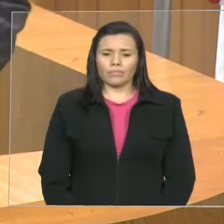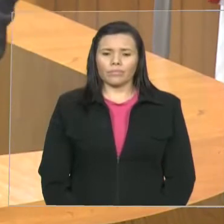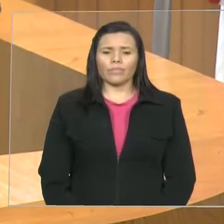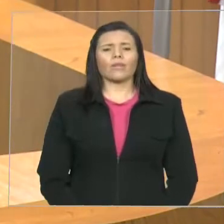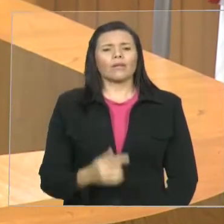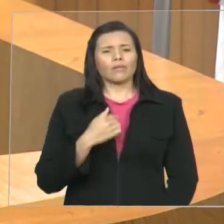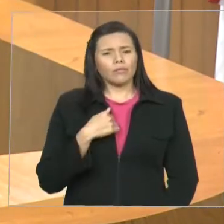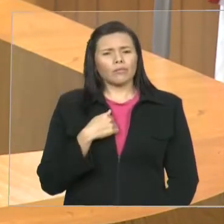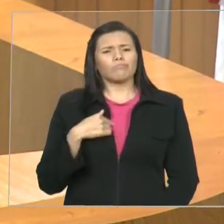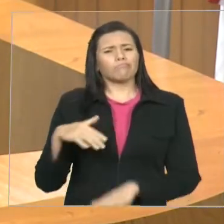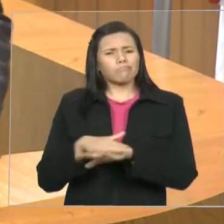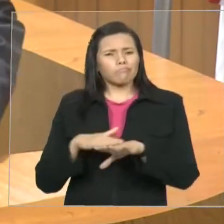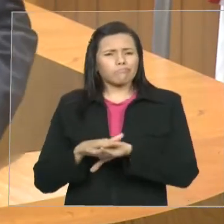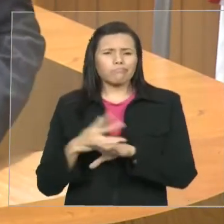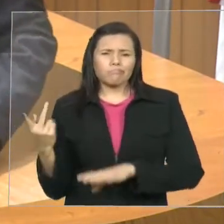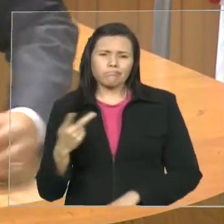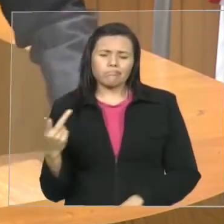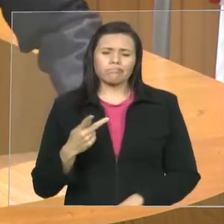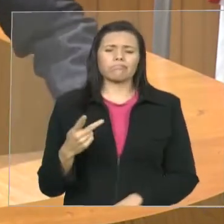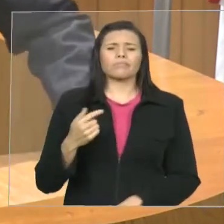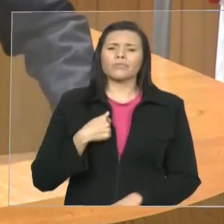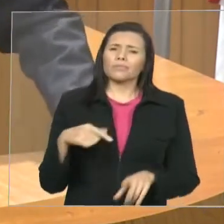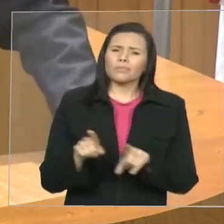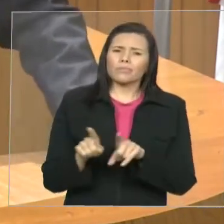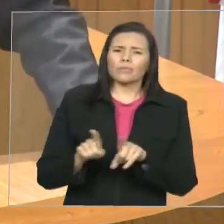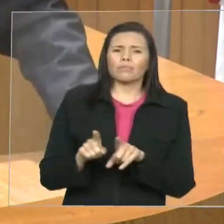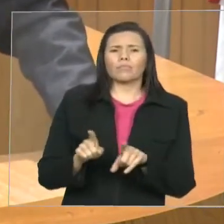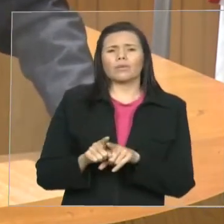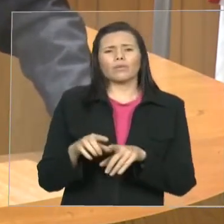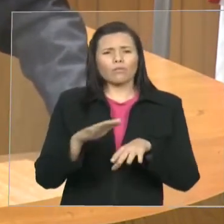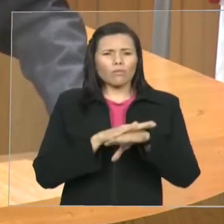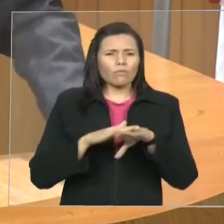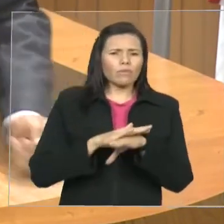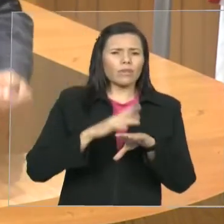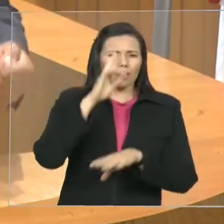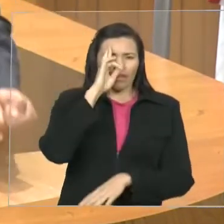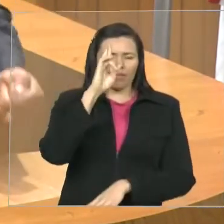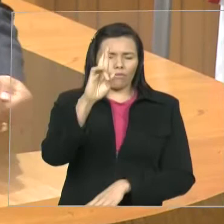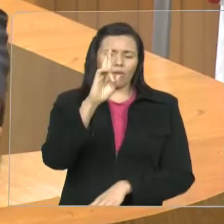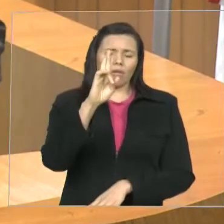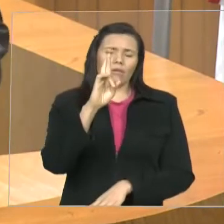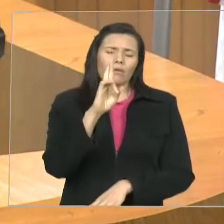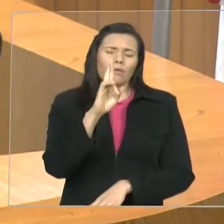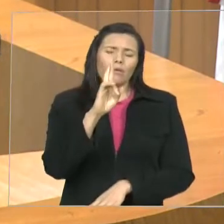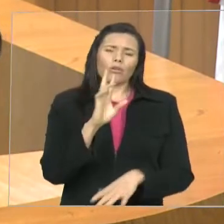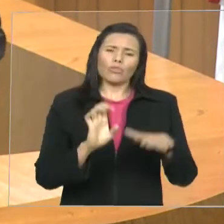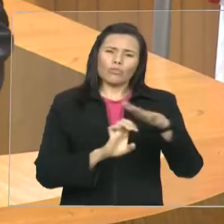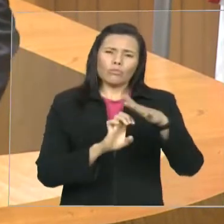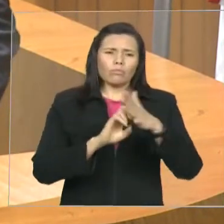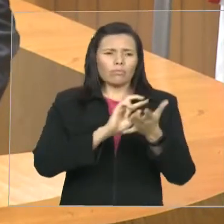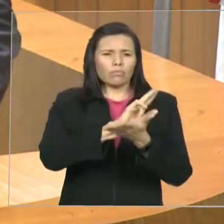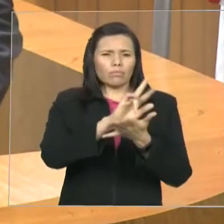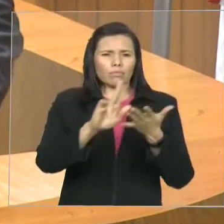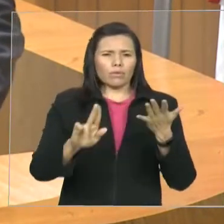EMAP. Estivemos com algumas empresas buscando também parcerias para concretizarmos este